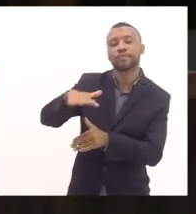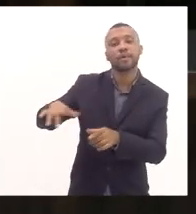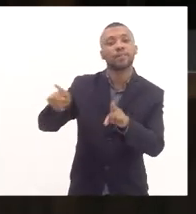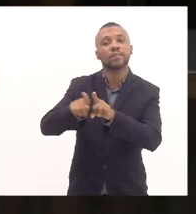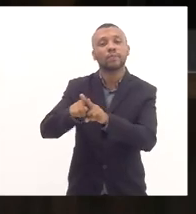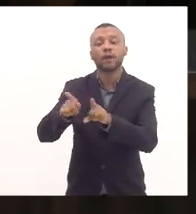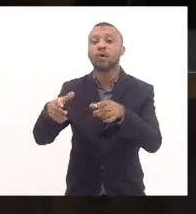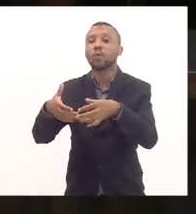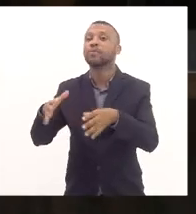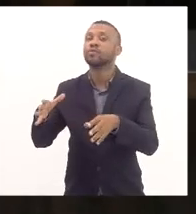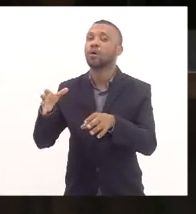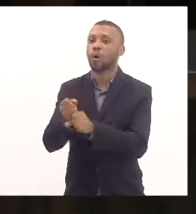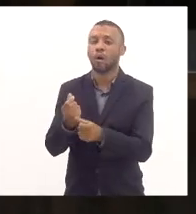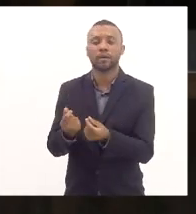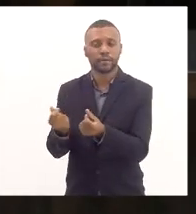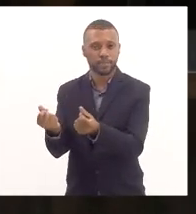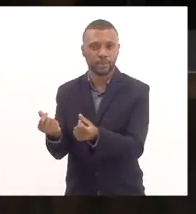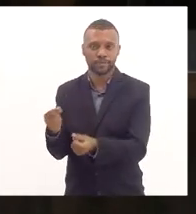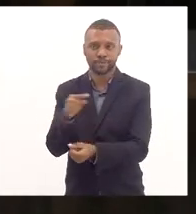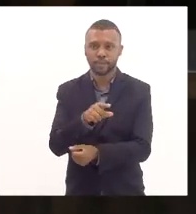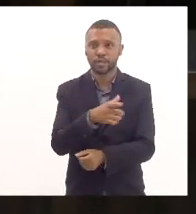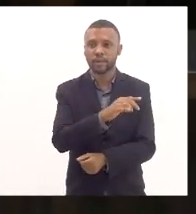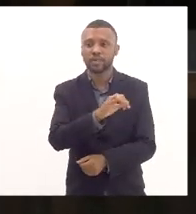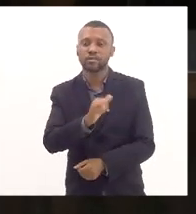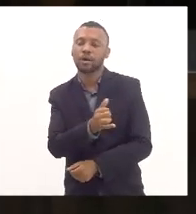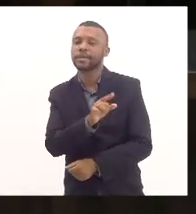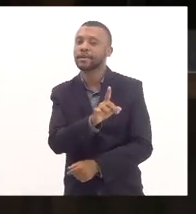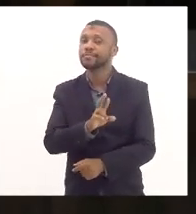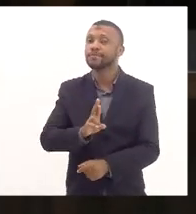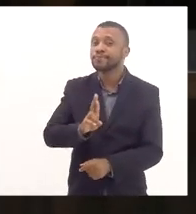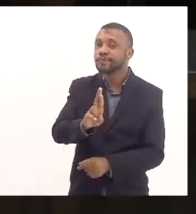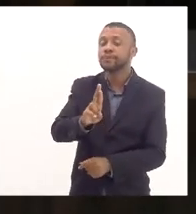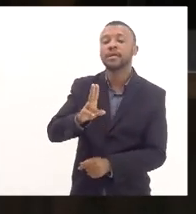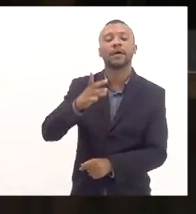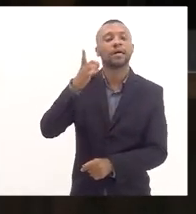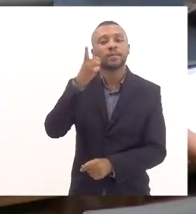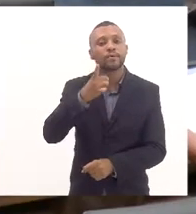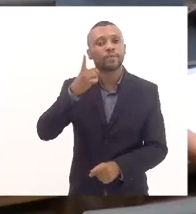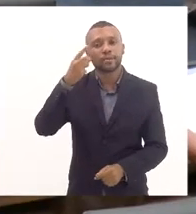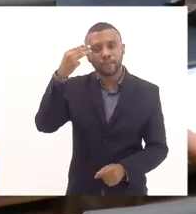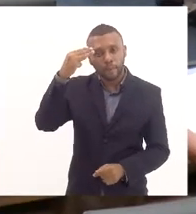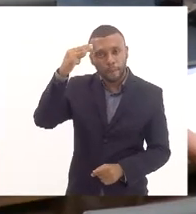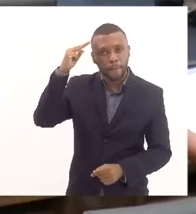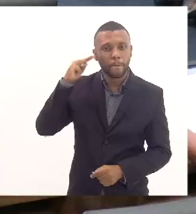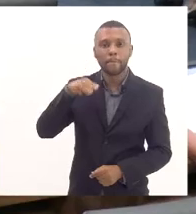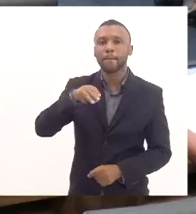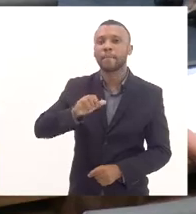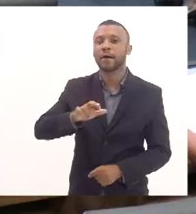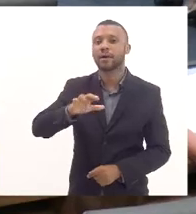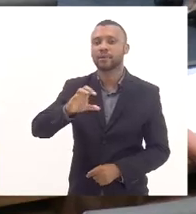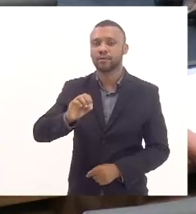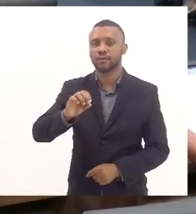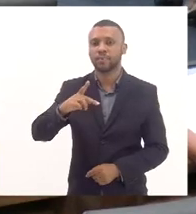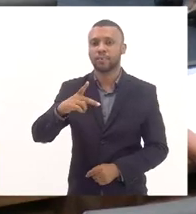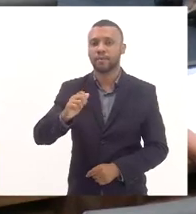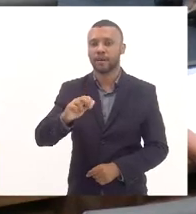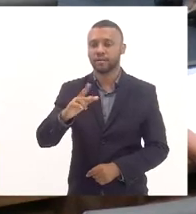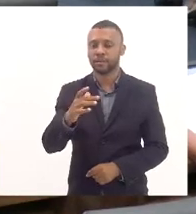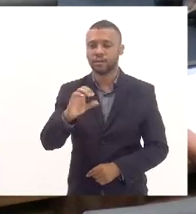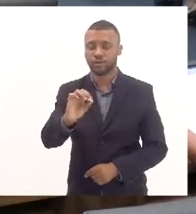para emitir parecer pela comissão de Constituição Justiça Deputado Márcio Pacheco o